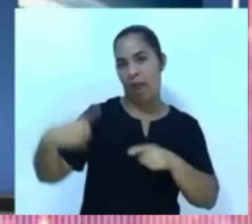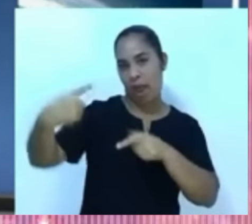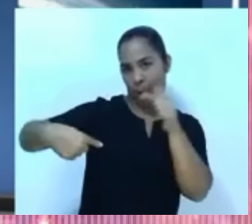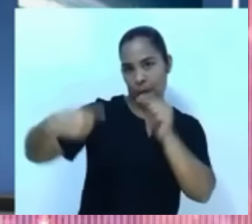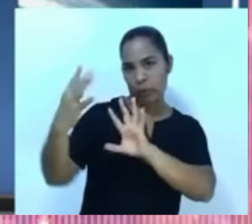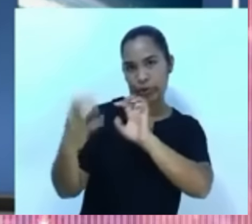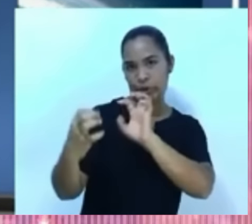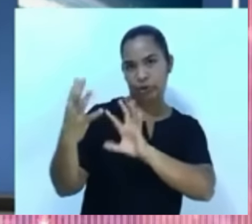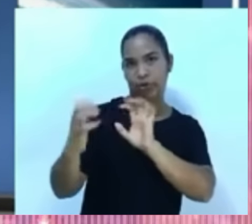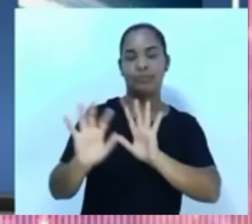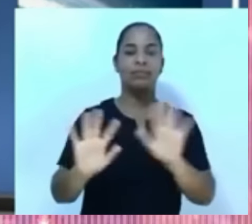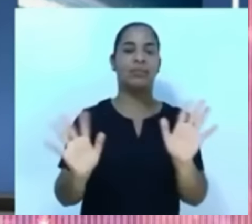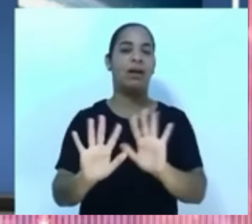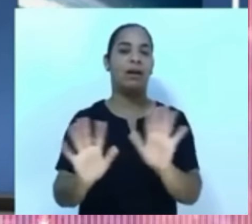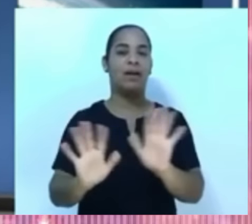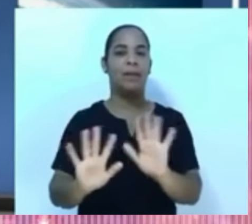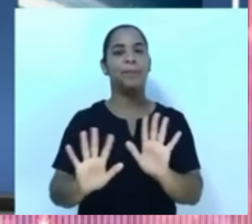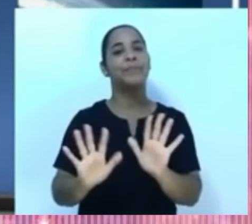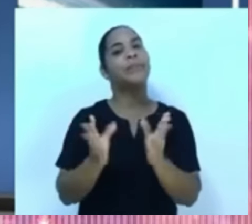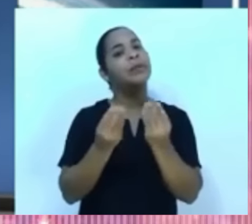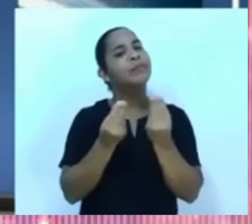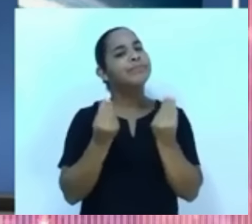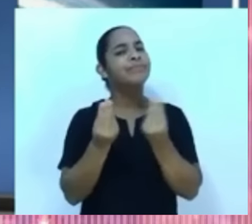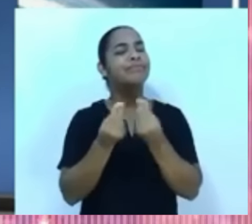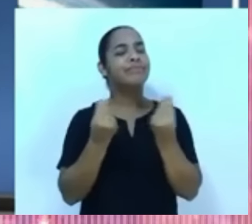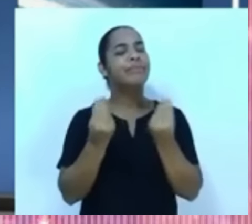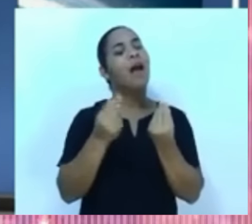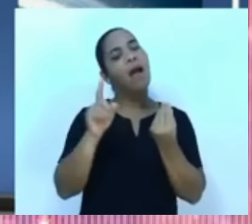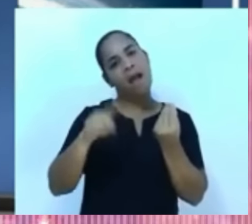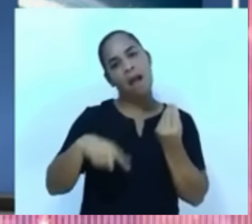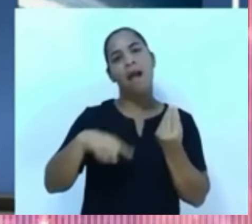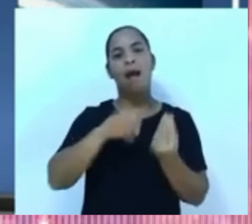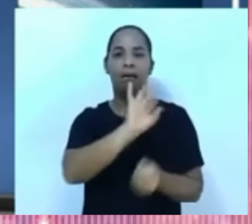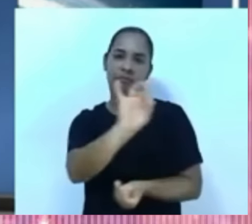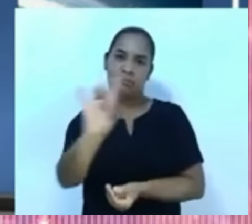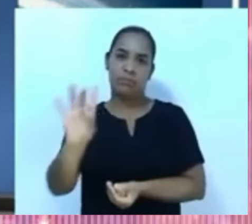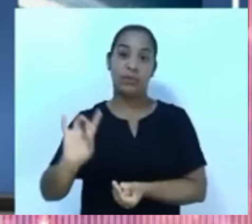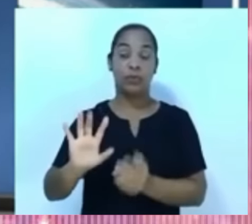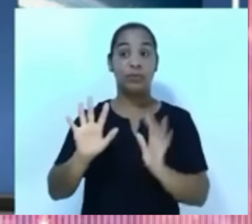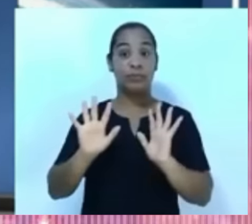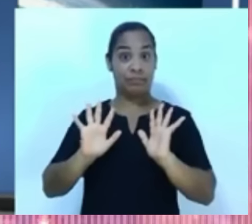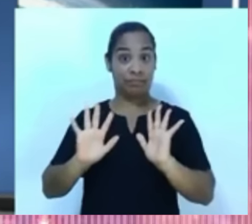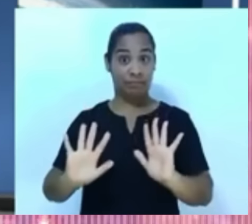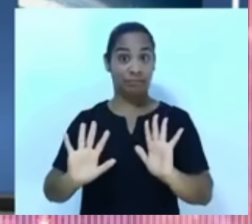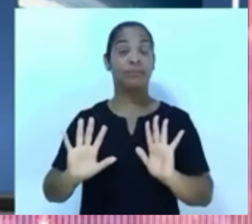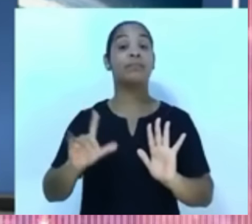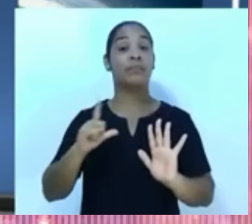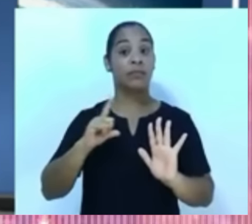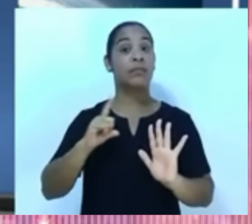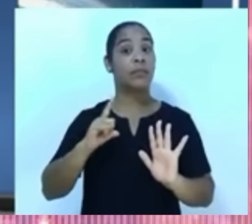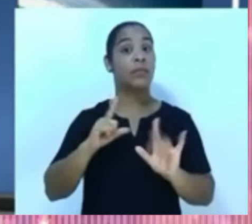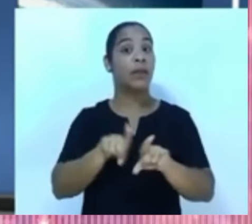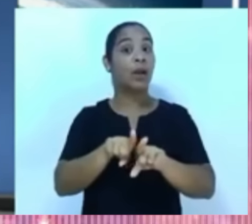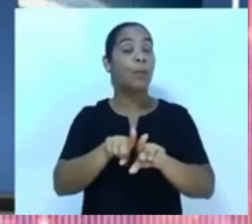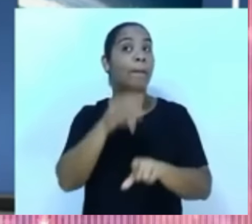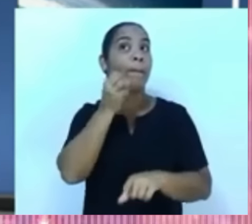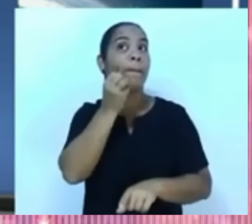uma questão muito delicada e muito pessoal respondid que também a essa forma de